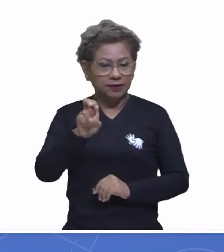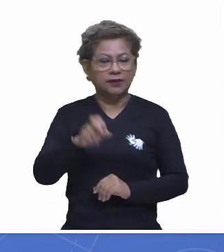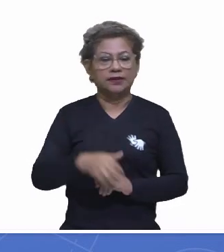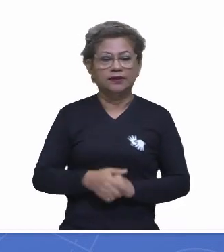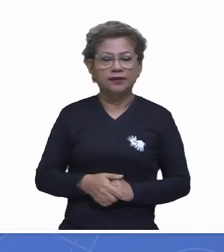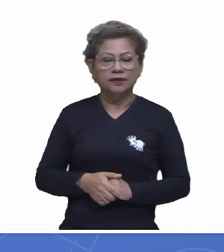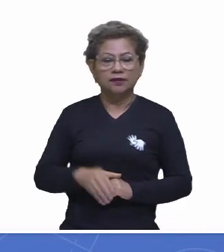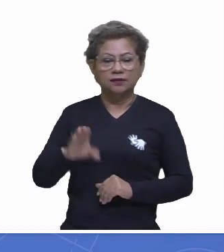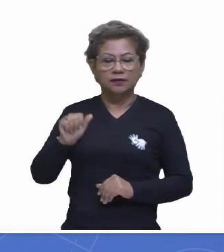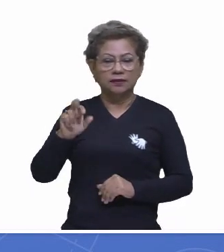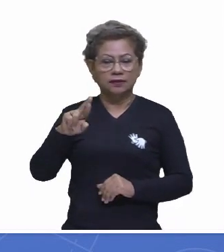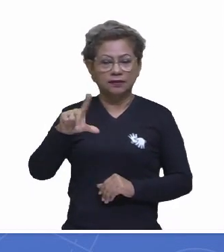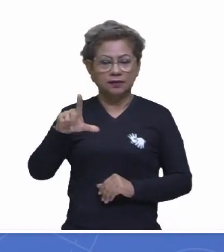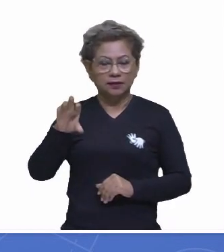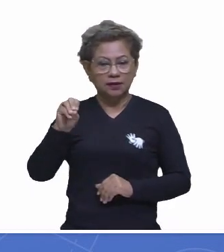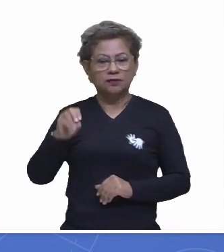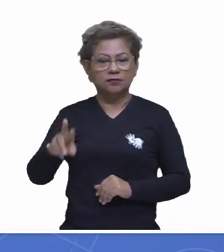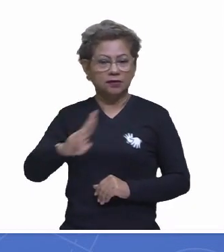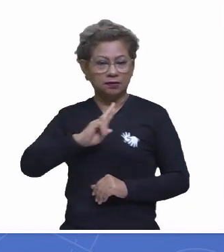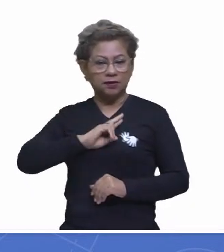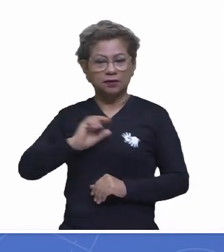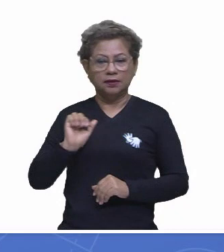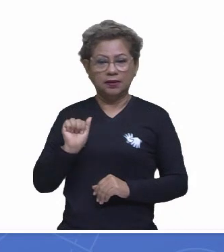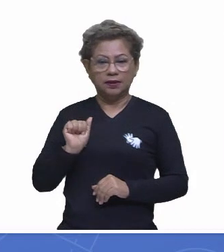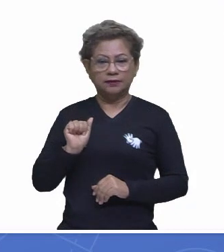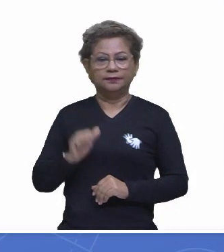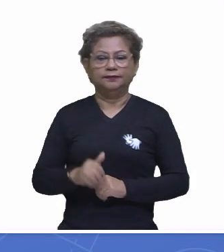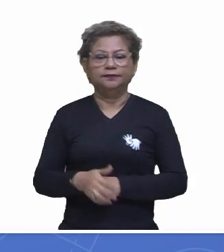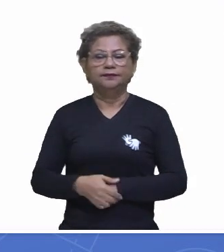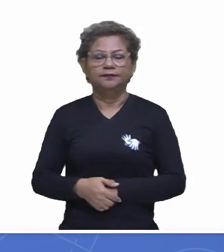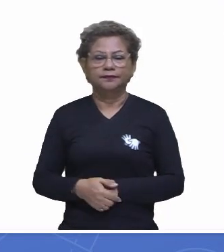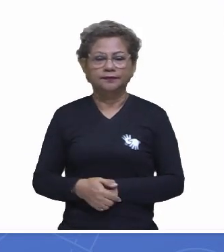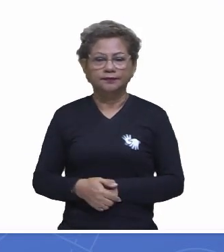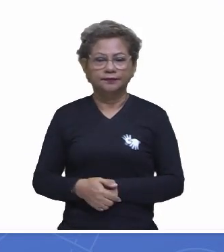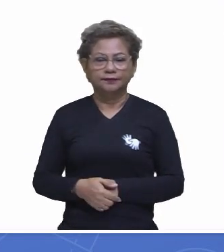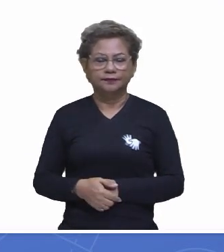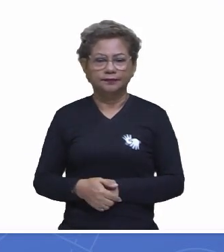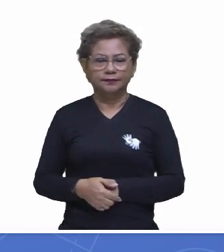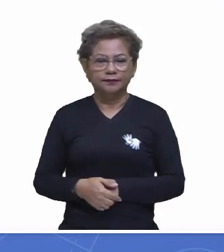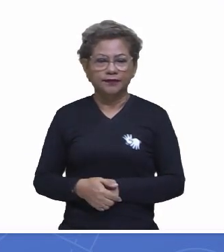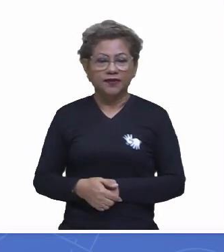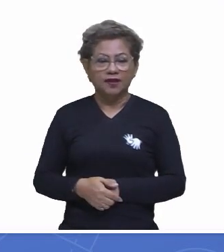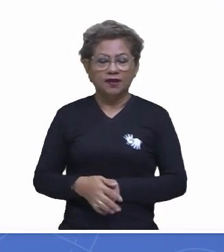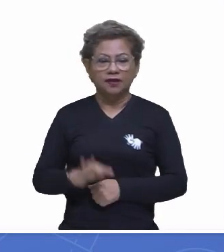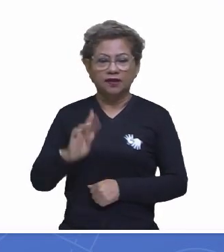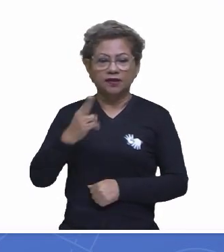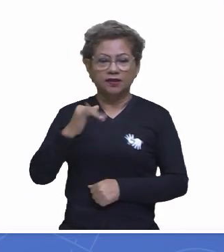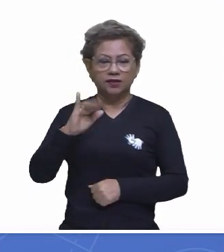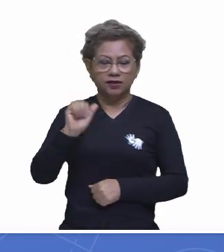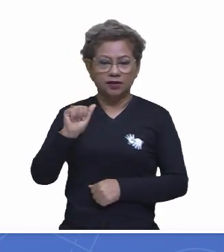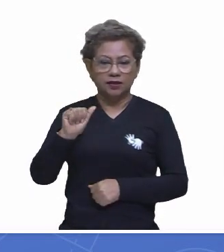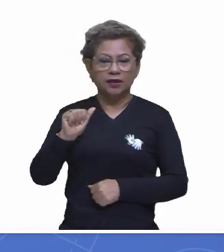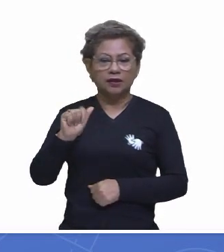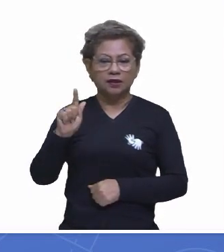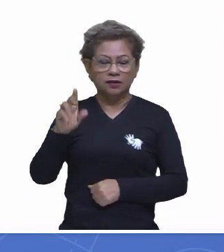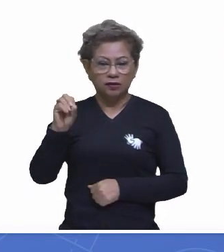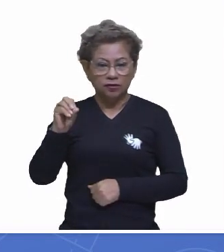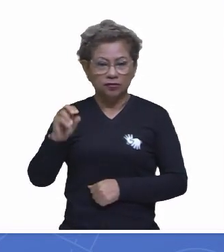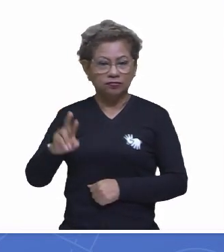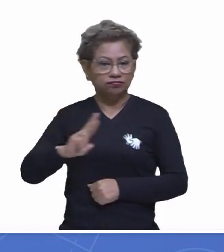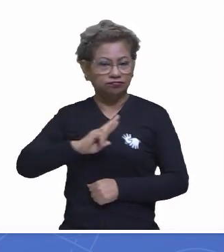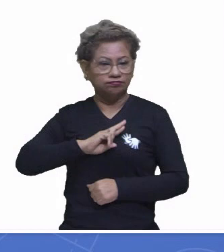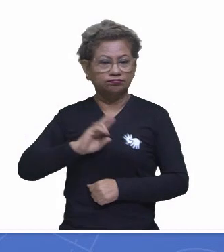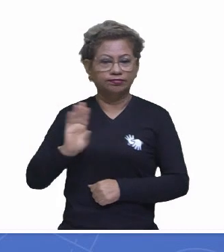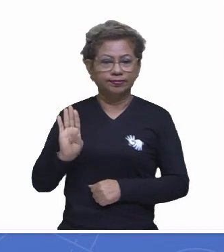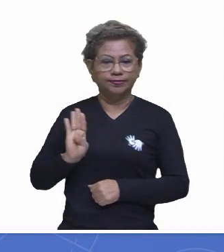Carlos Eduardo dizendo que é a letra A, né, apostando que é a letra A. Vamos ver mais alguns aí. O Tiago dizendo que é a letra D. Então, não há